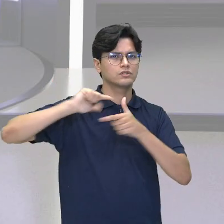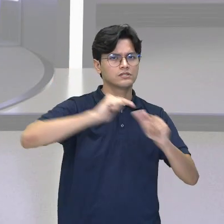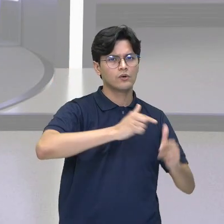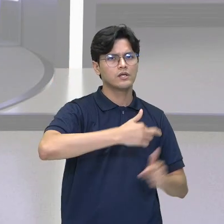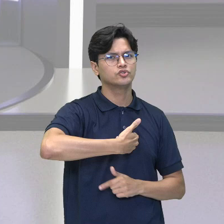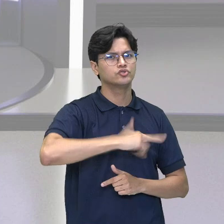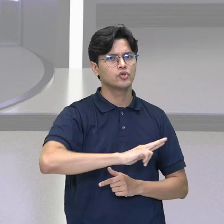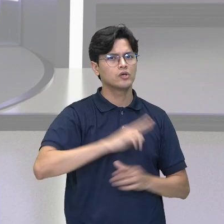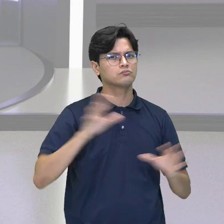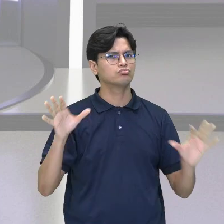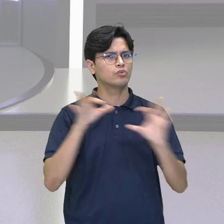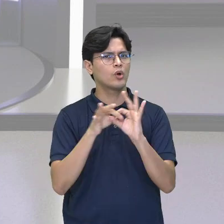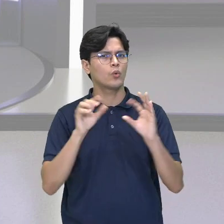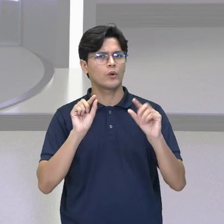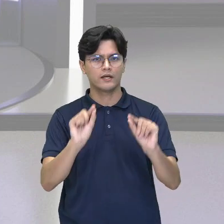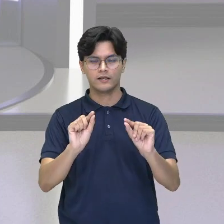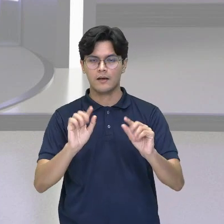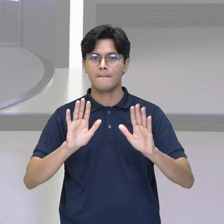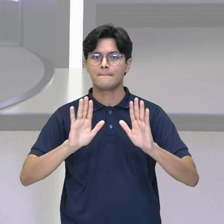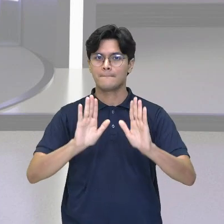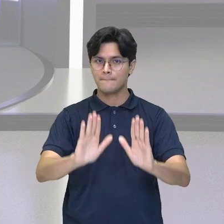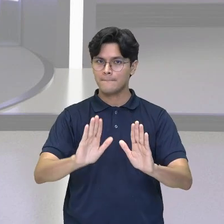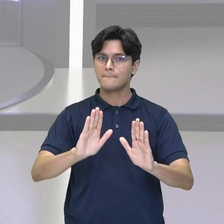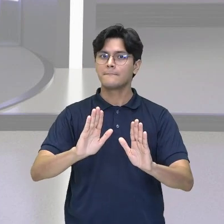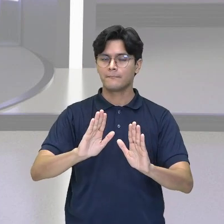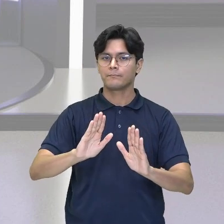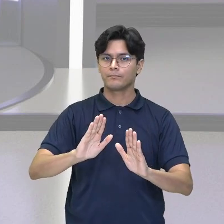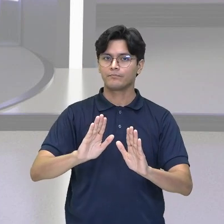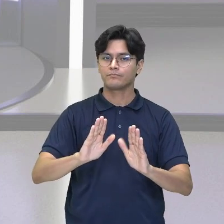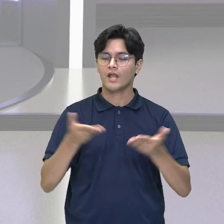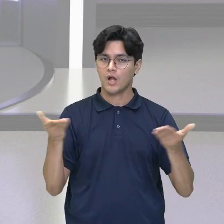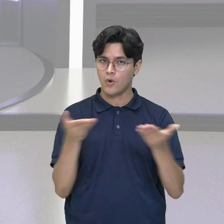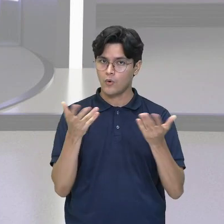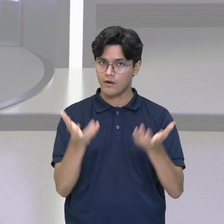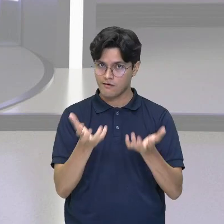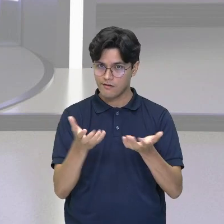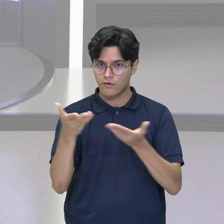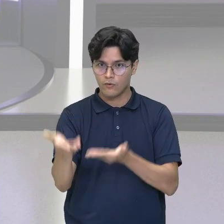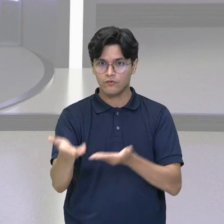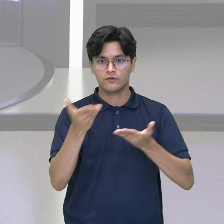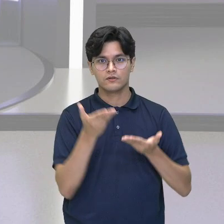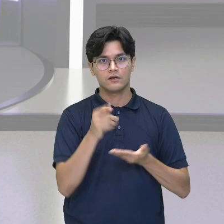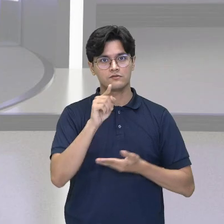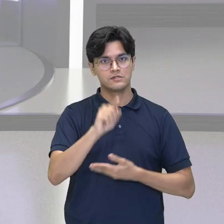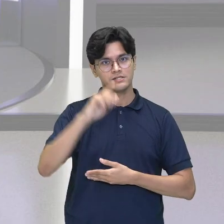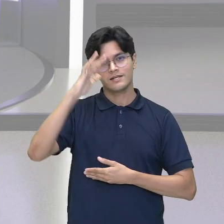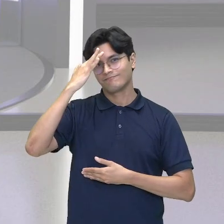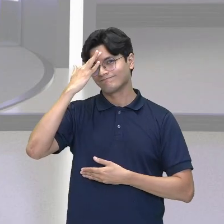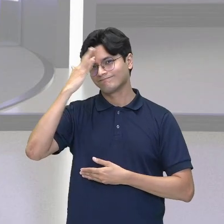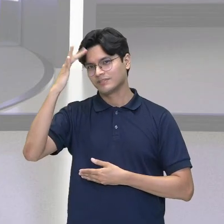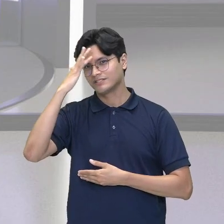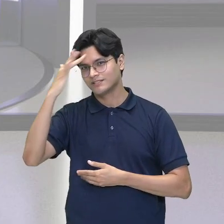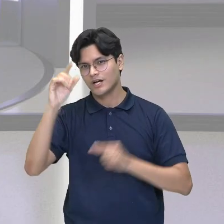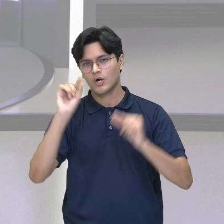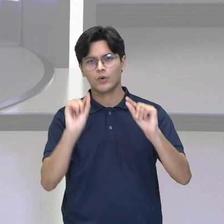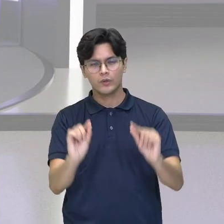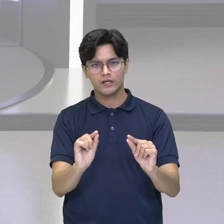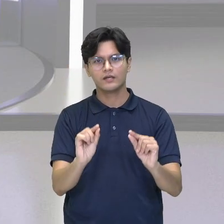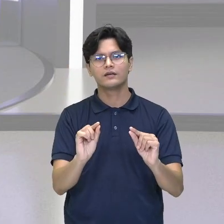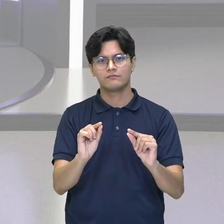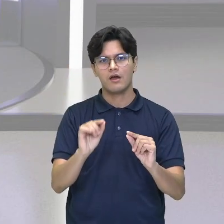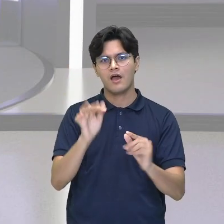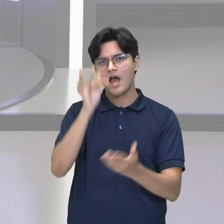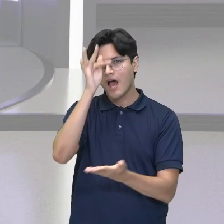ok? Mas o próximo passo, eu quero te convidar para pensar qual é o papel da fé